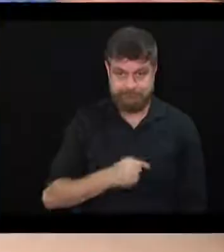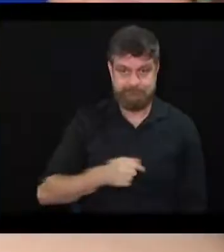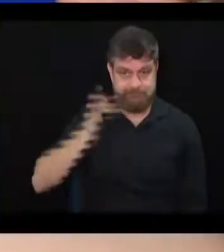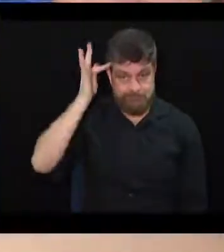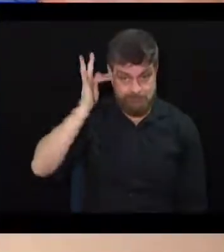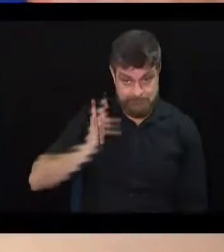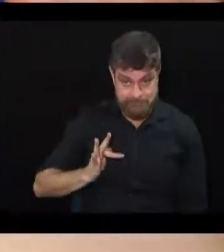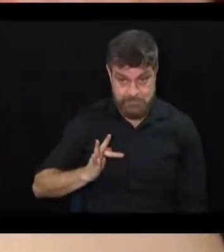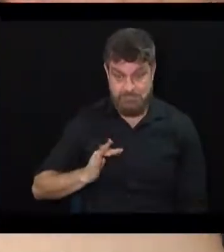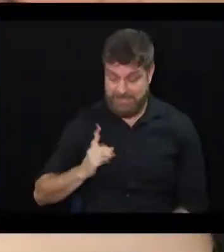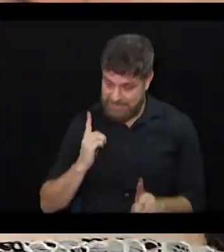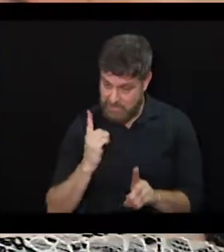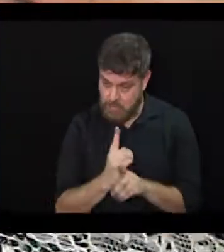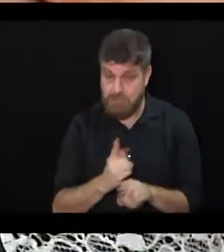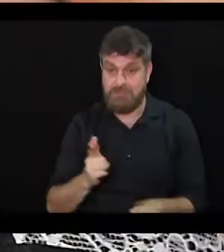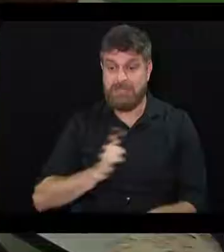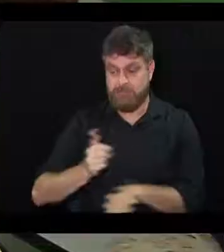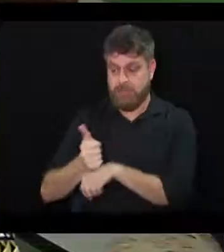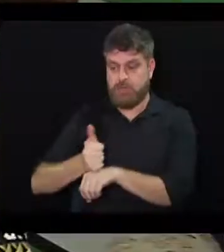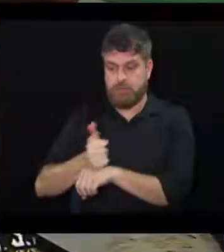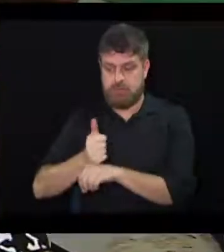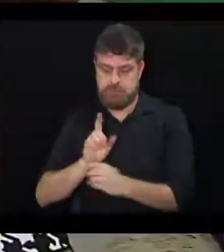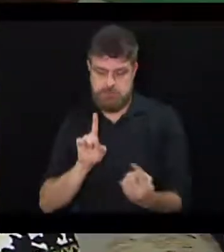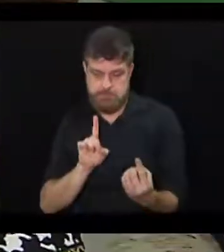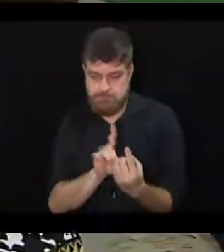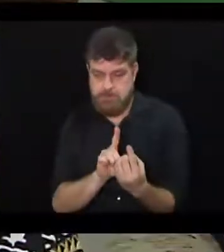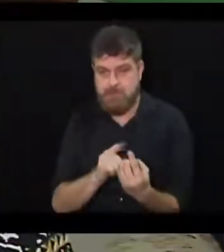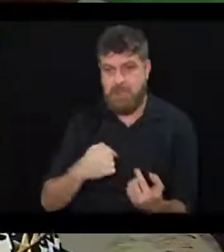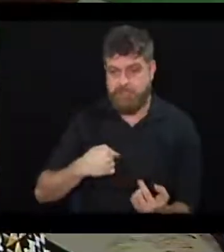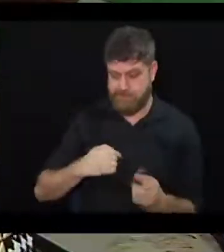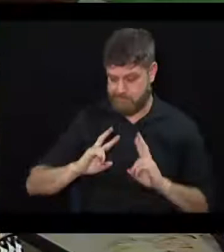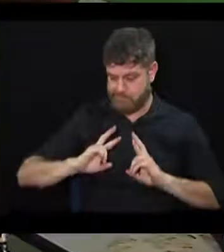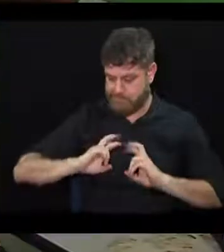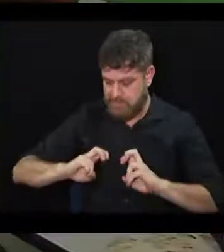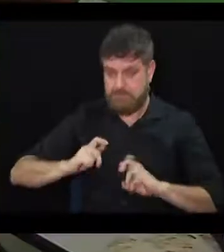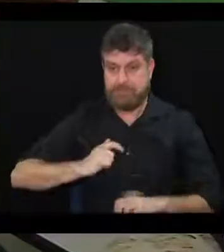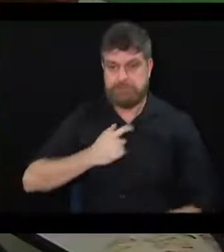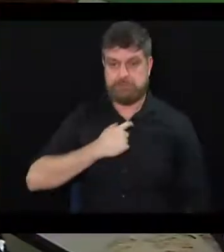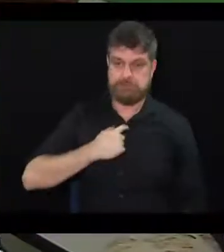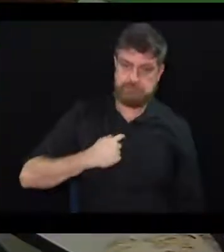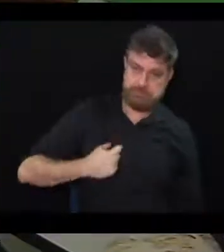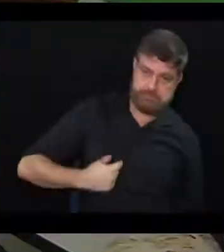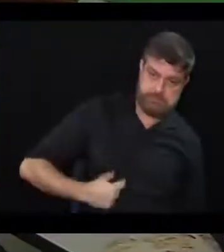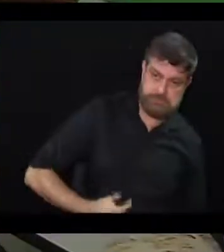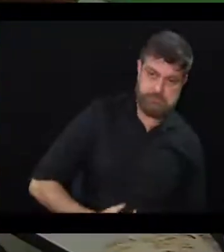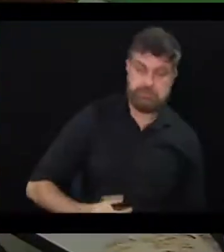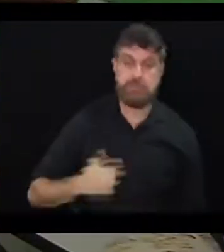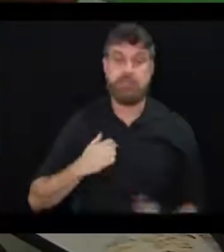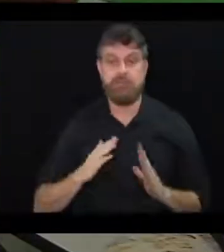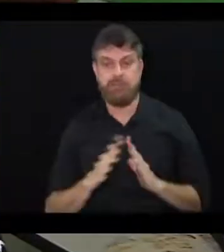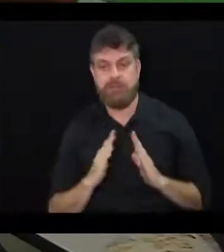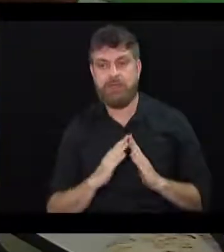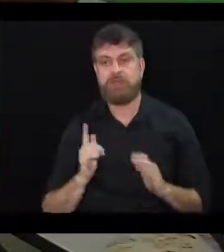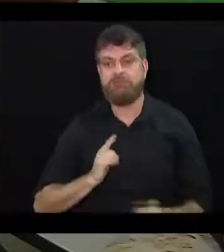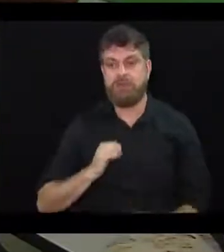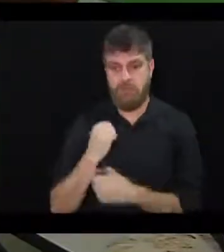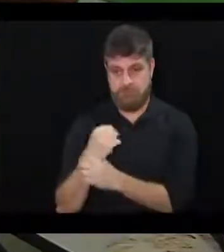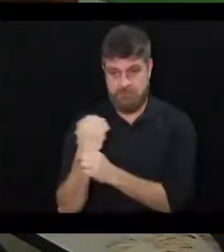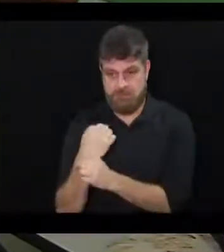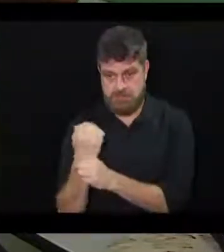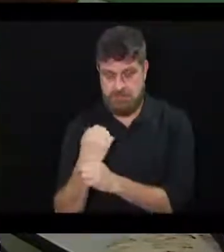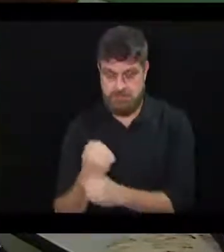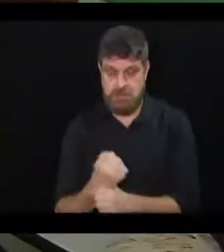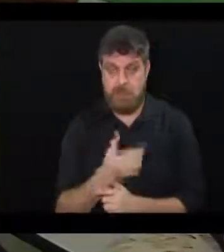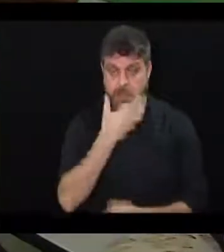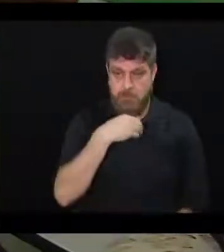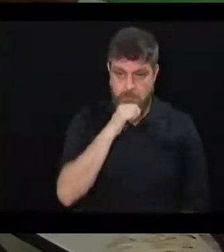cedo, graças à ajuda de um profissional. Eu descobri a questão da escoliose na minha casa, que vinham fisioterapeutas atender meus